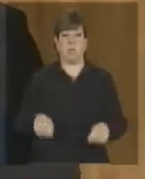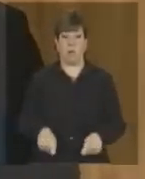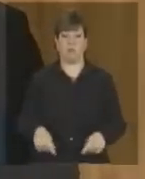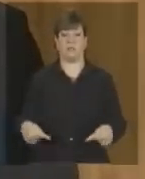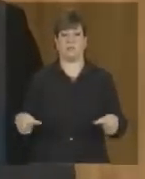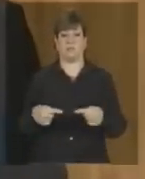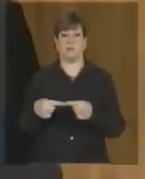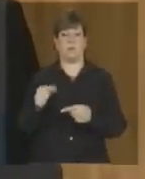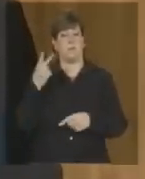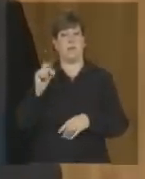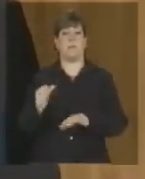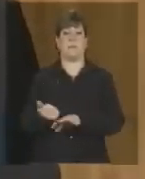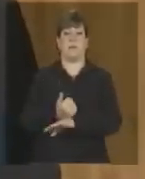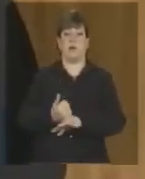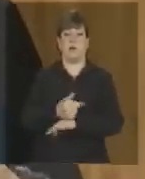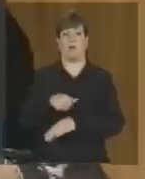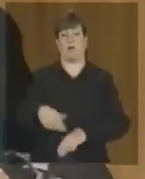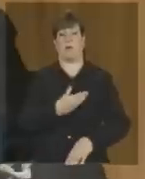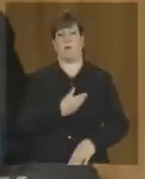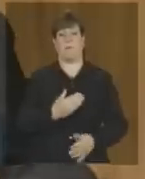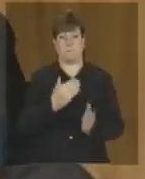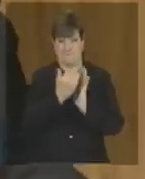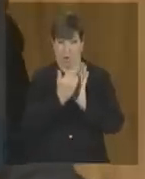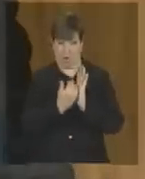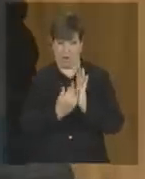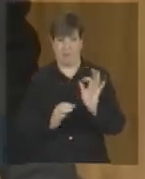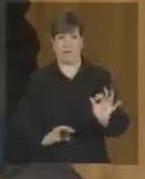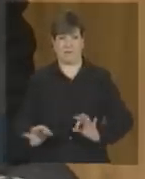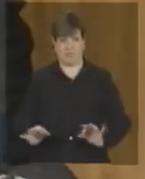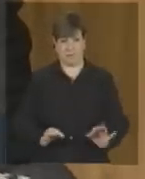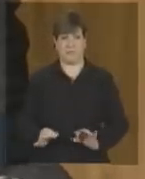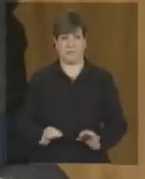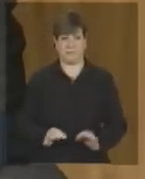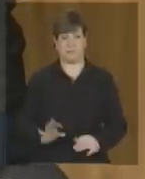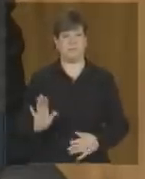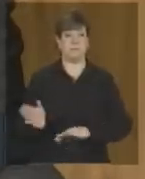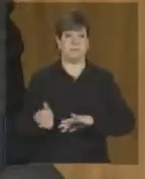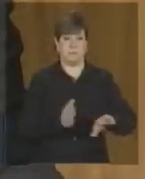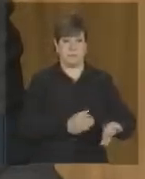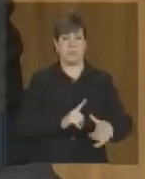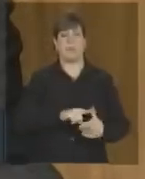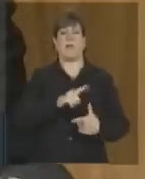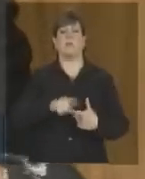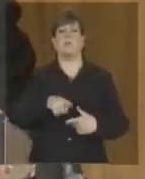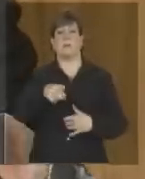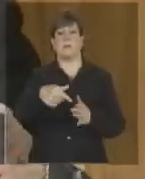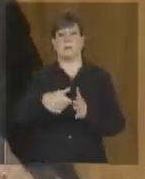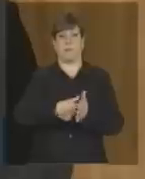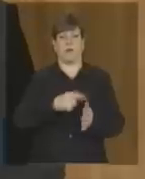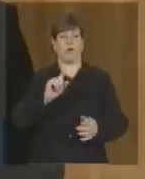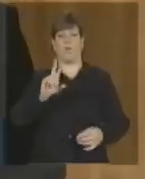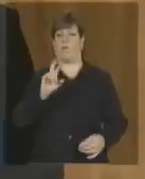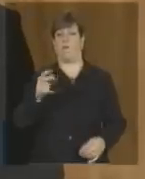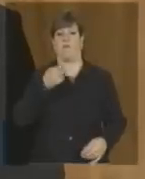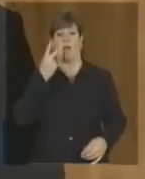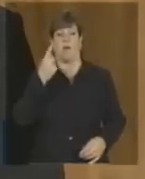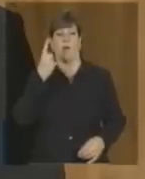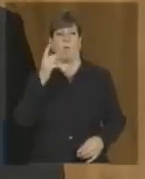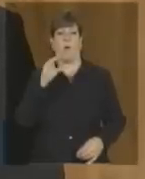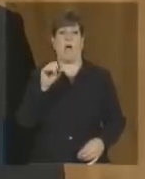alimentados para a melhoria do programa. Em termos da sua segunda pergunta, eu não vou falar com casos específicos,